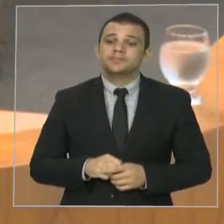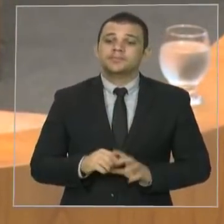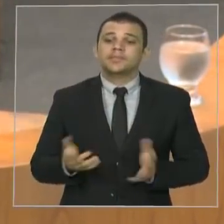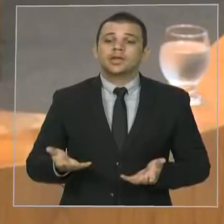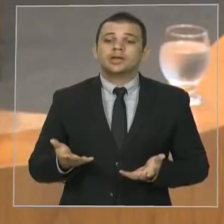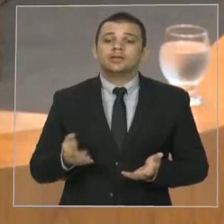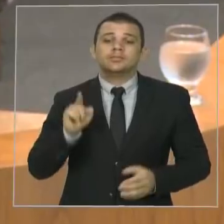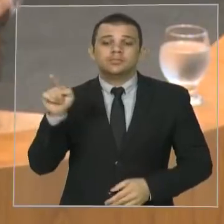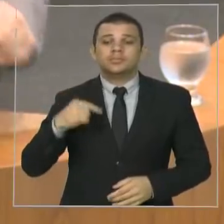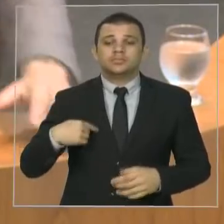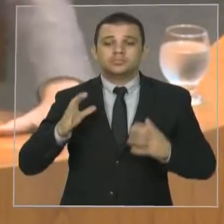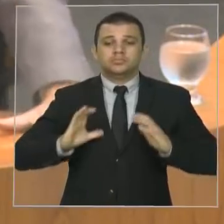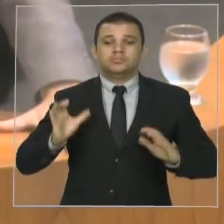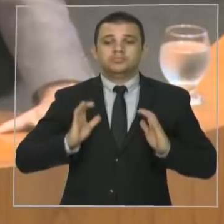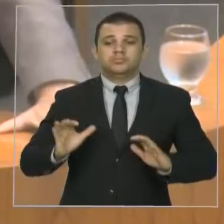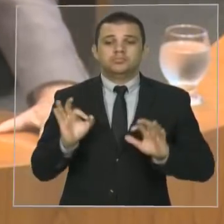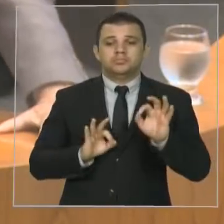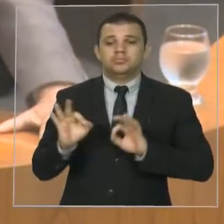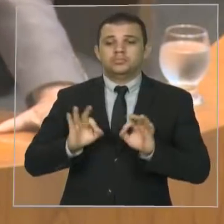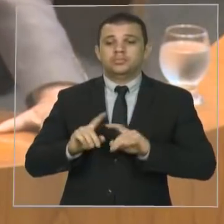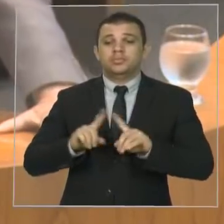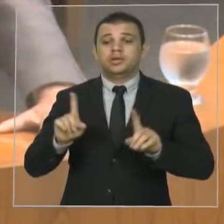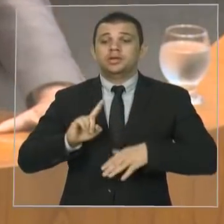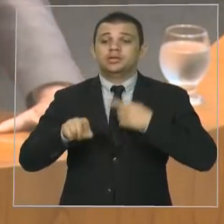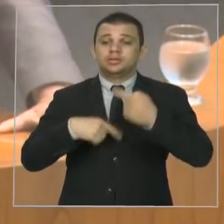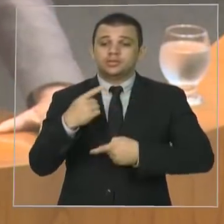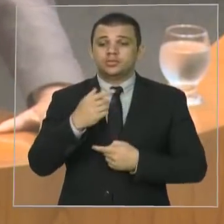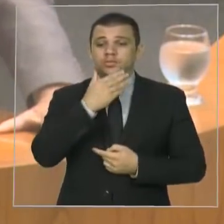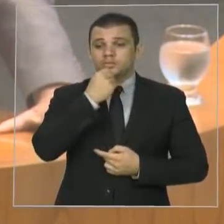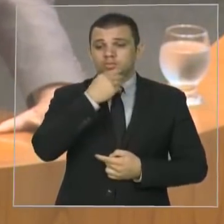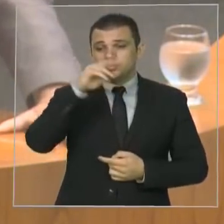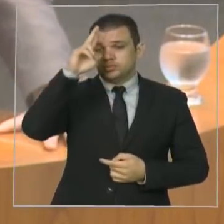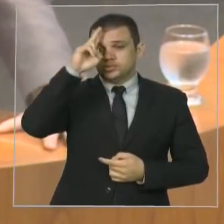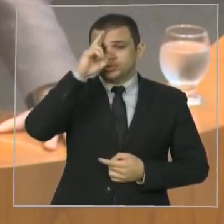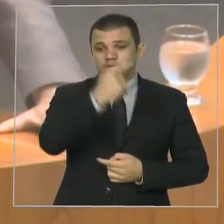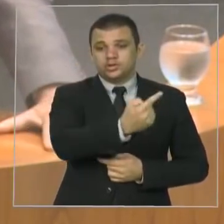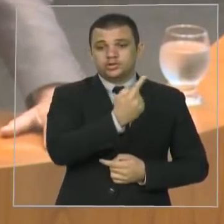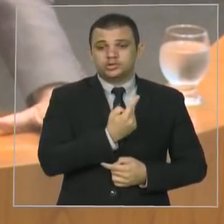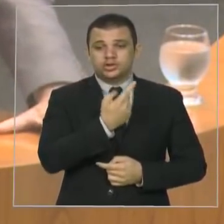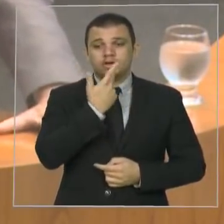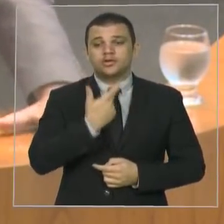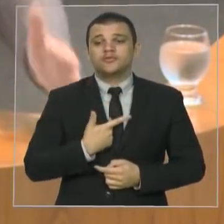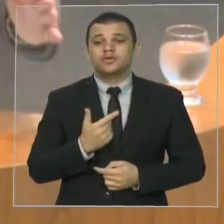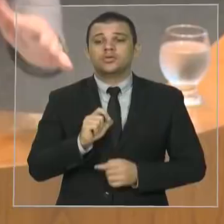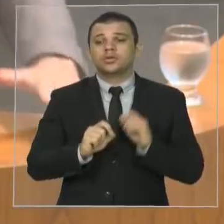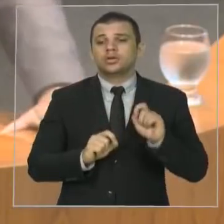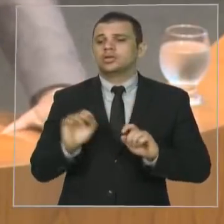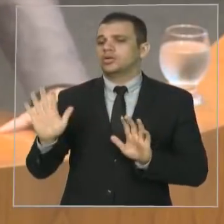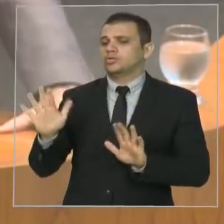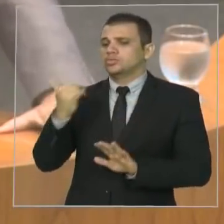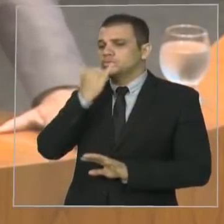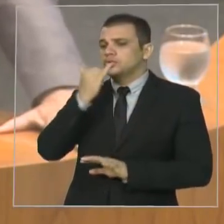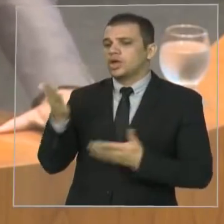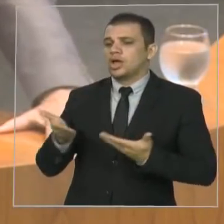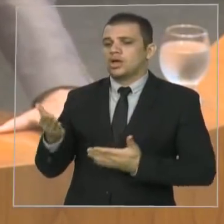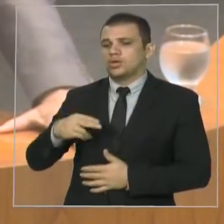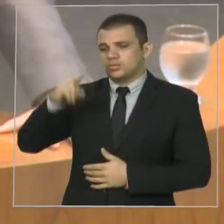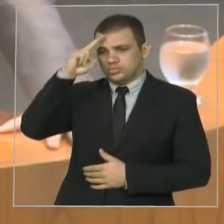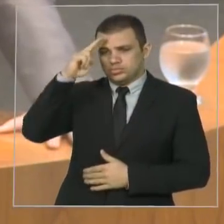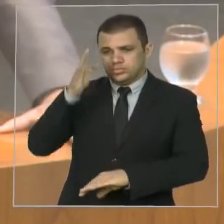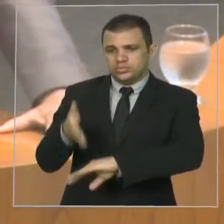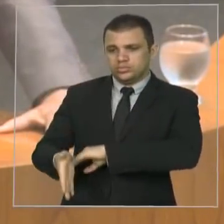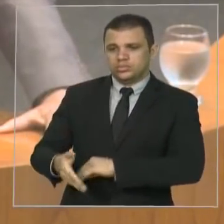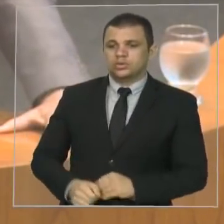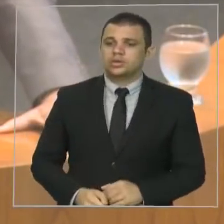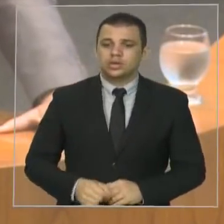da área indígenas, a retirada dos garimpeiros, da área indígena dos Yanomamis. Eu comandei a